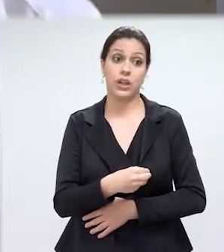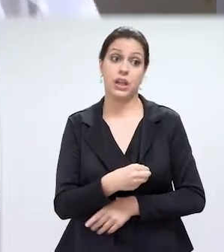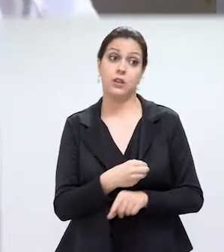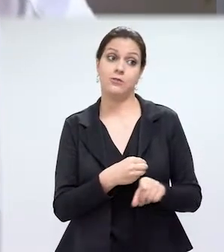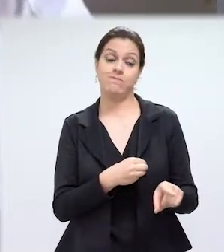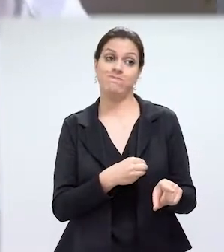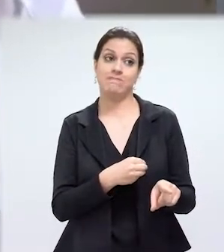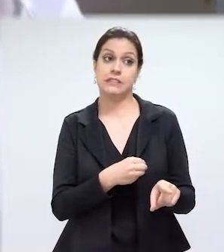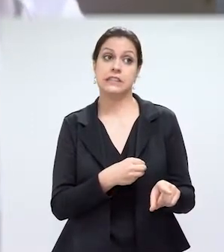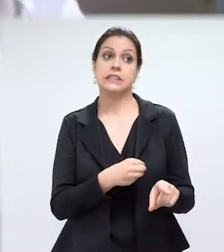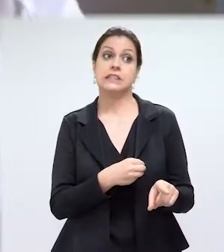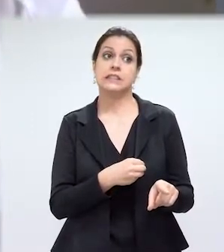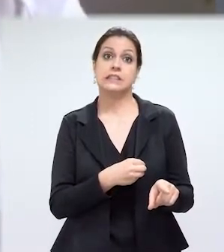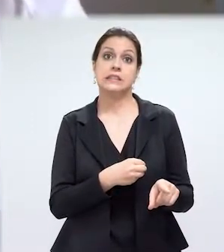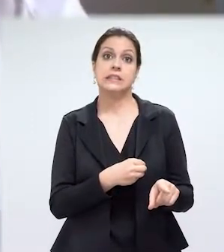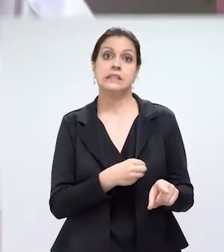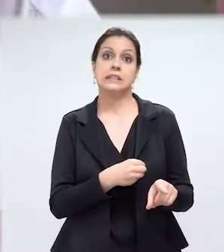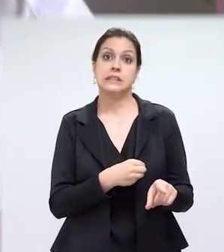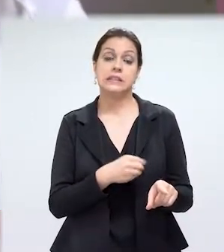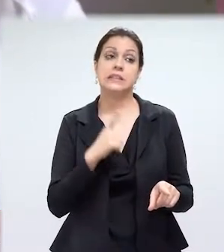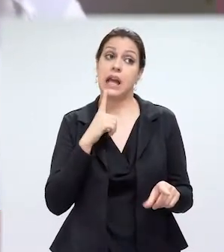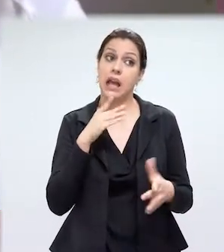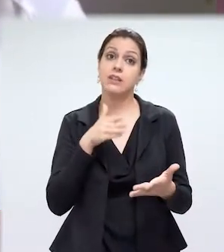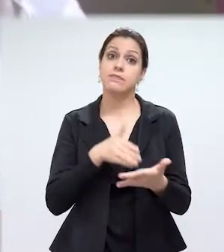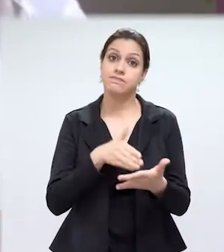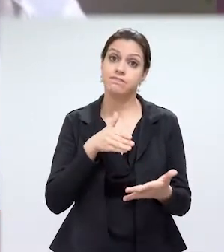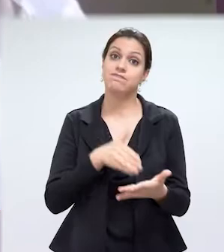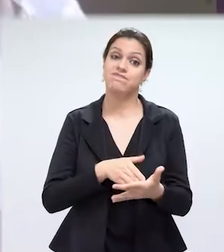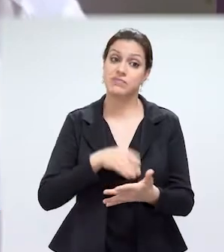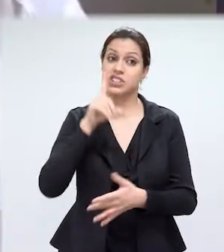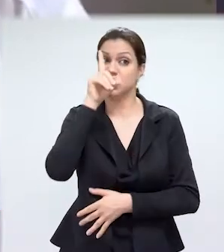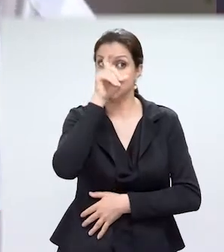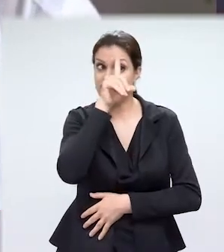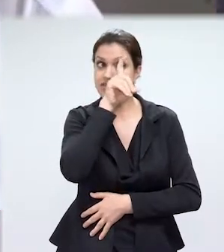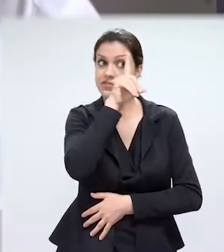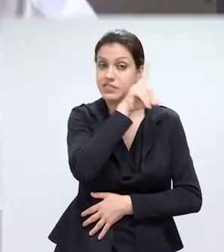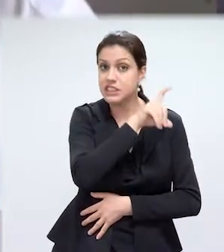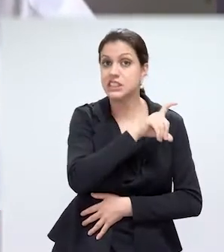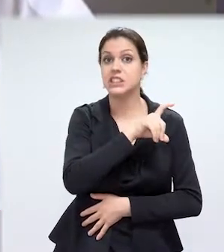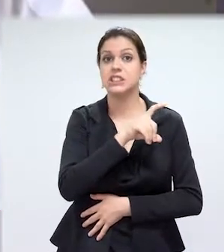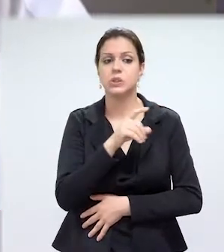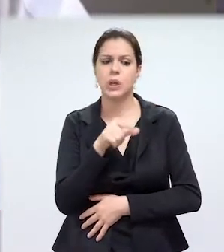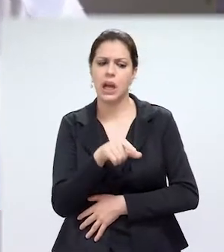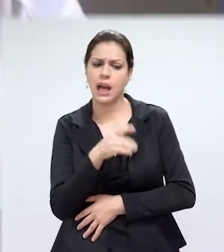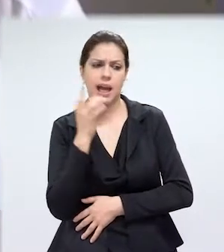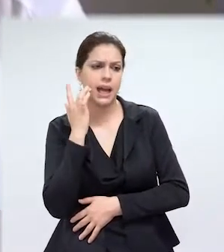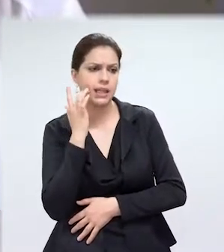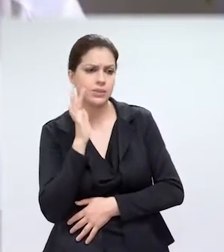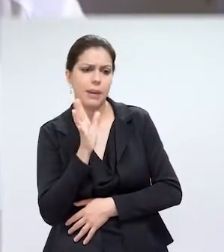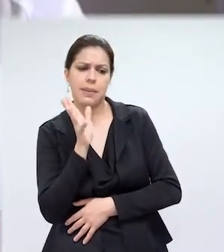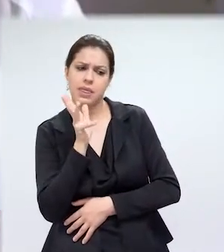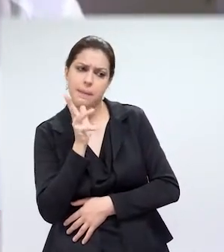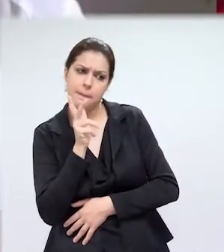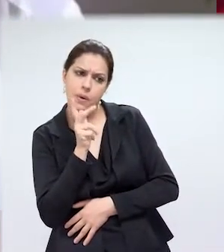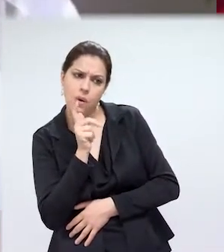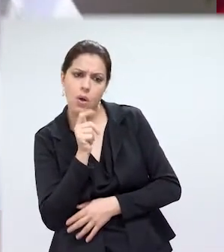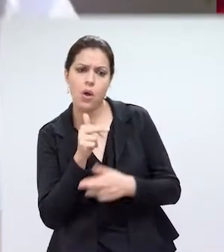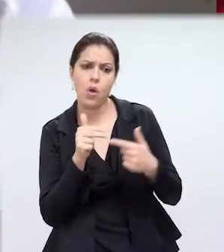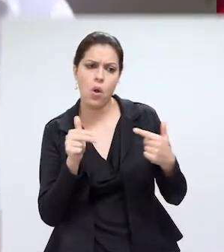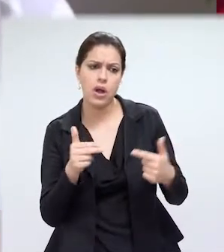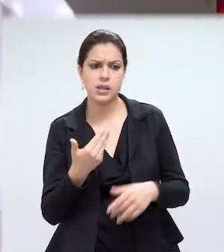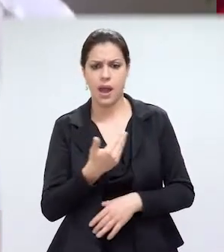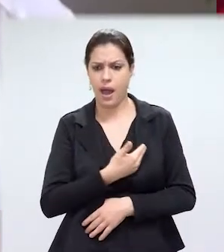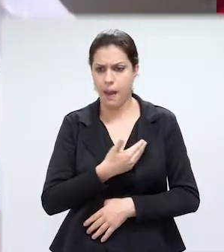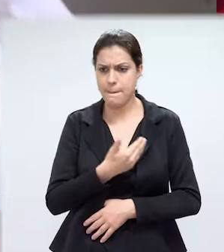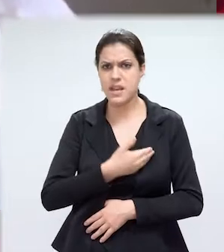contato com esse filho que não é tão gênio assim. Eles começam a ver, mas ele tem dificuldade nisso.